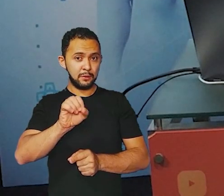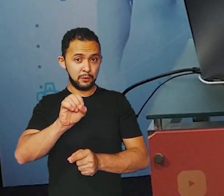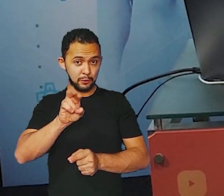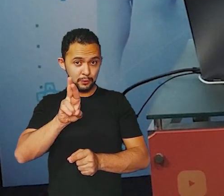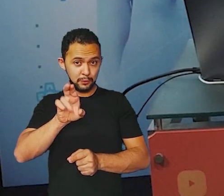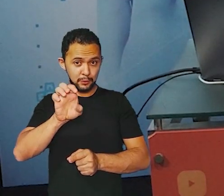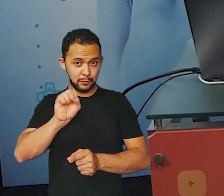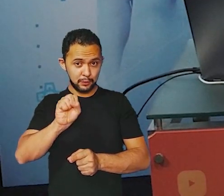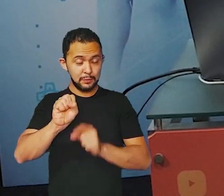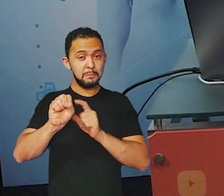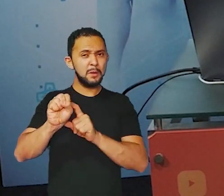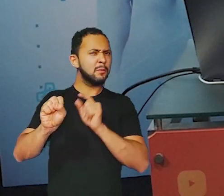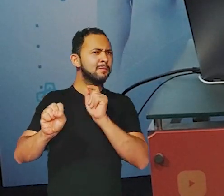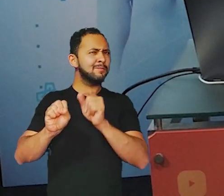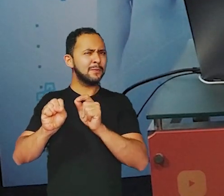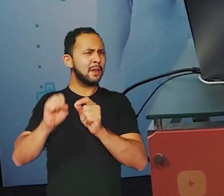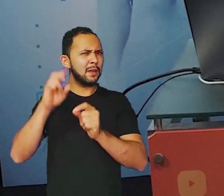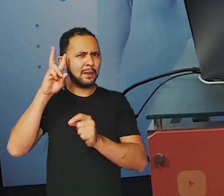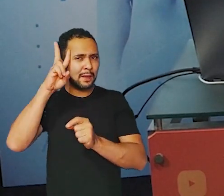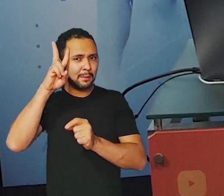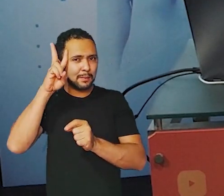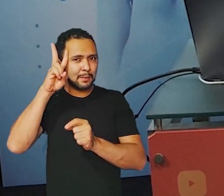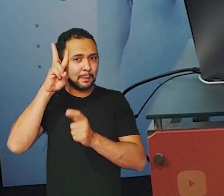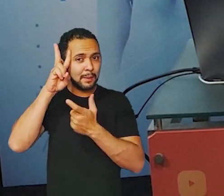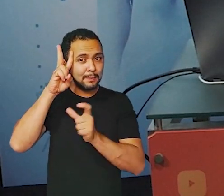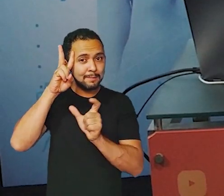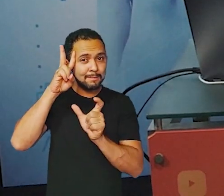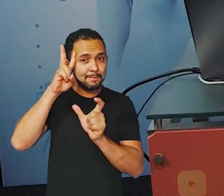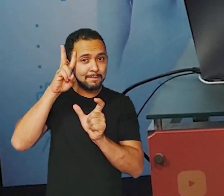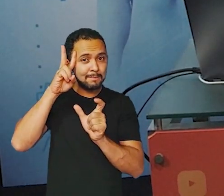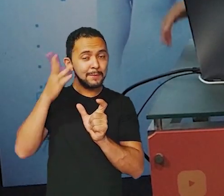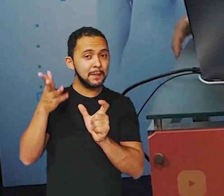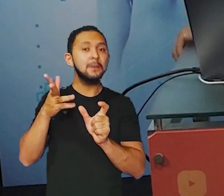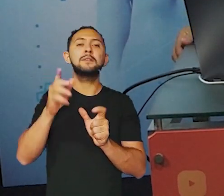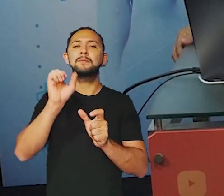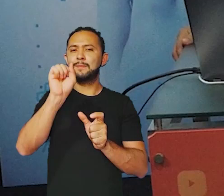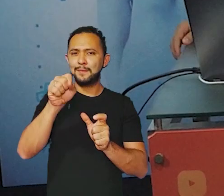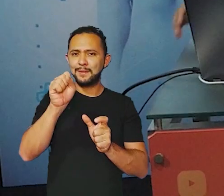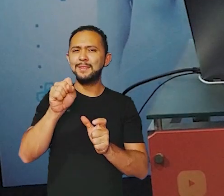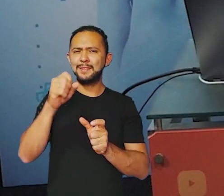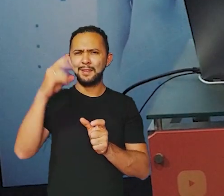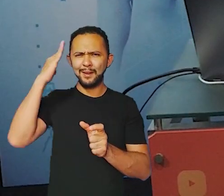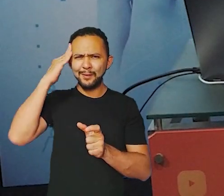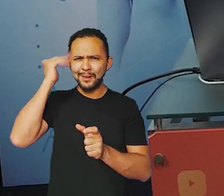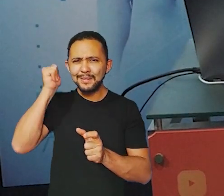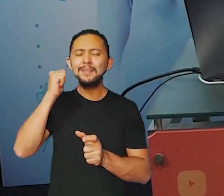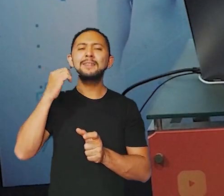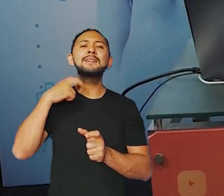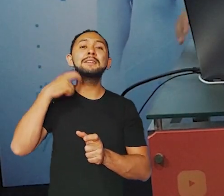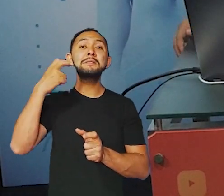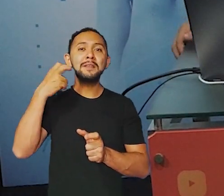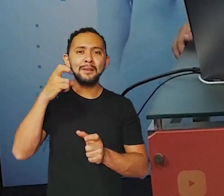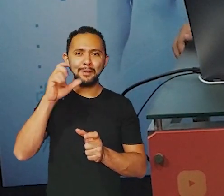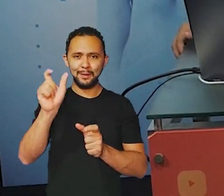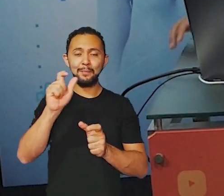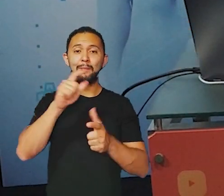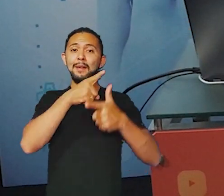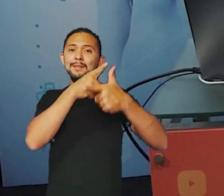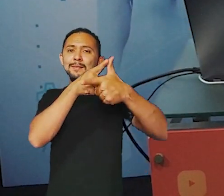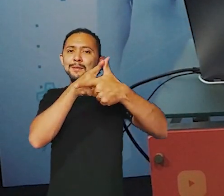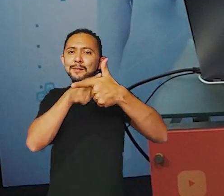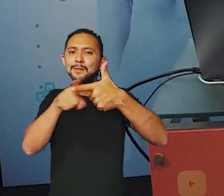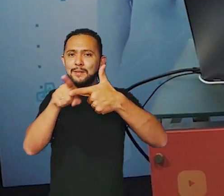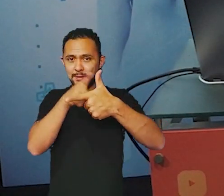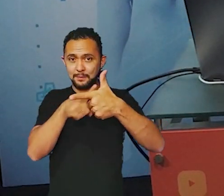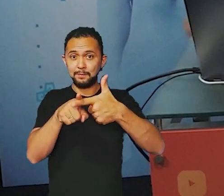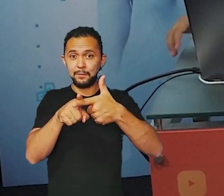Múltiplos lembra multiplicação. E divisores? Fala a verdade. Eu acho que todo mundo gritou aí, né? Divisores lembra divisão.